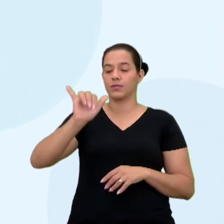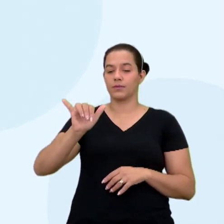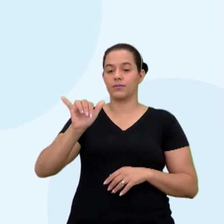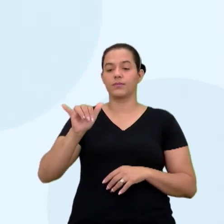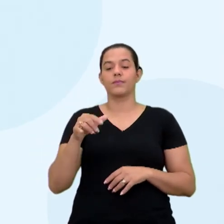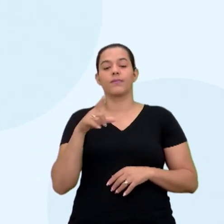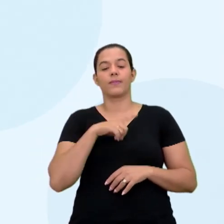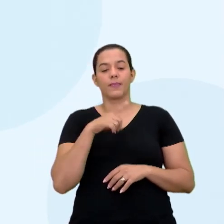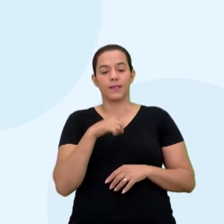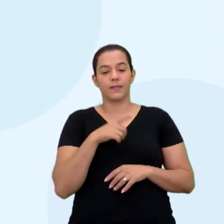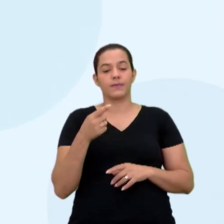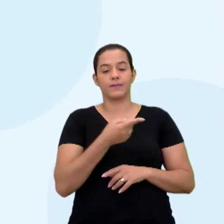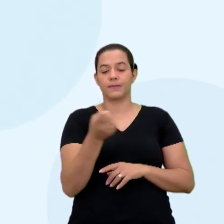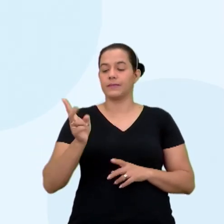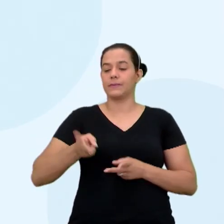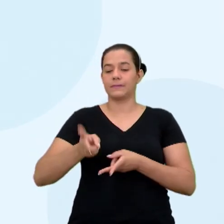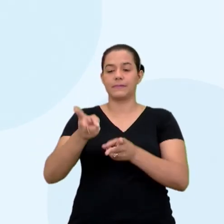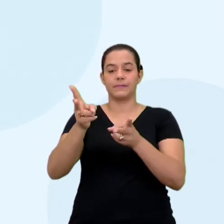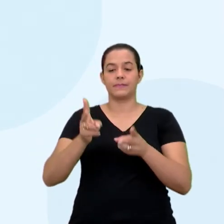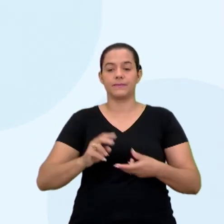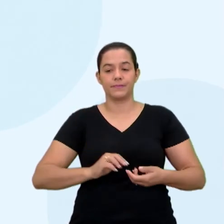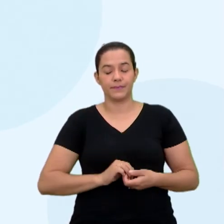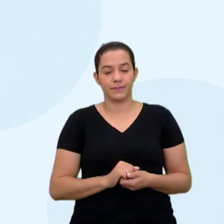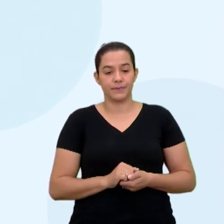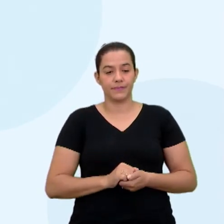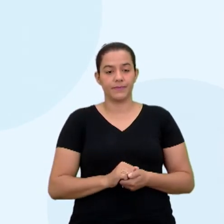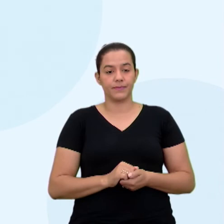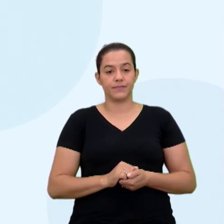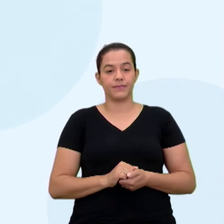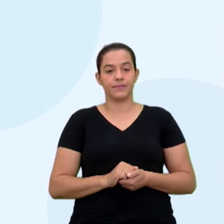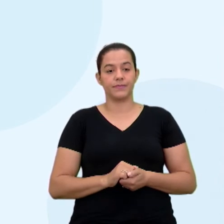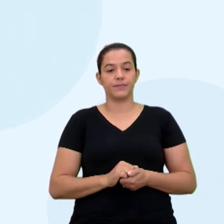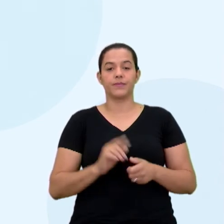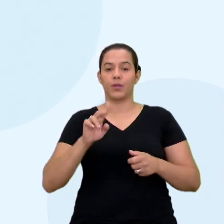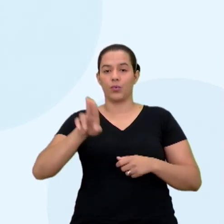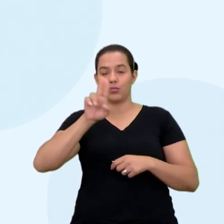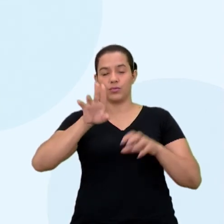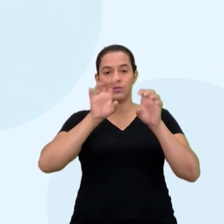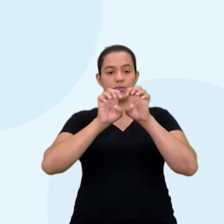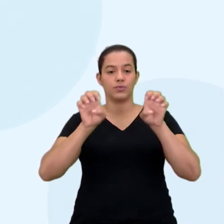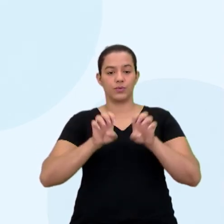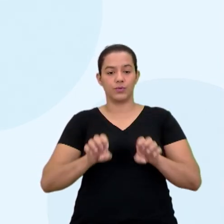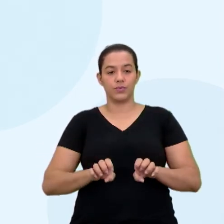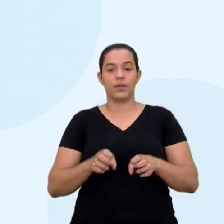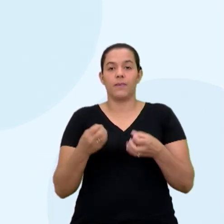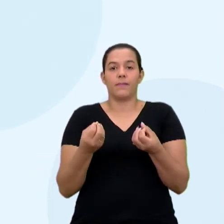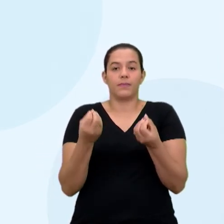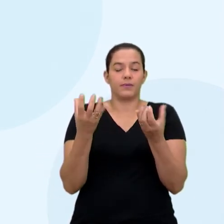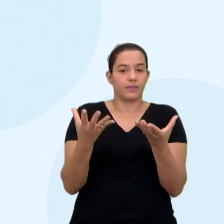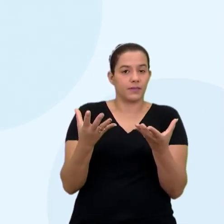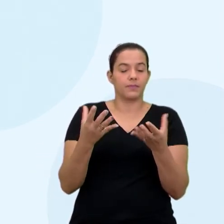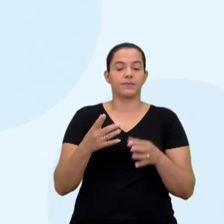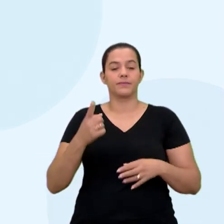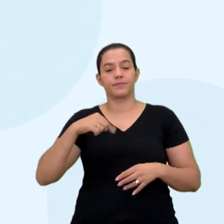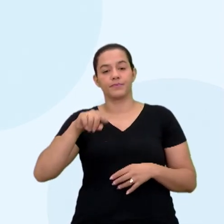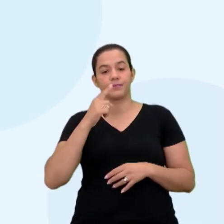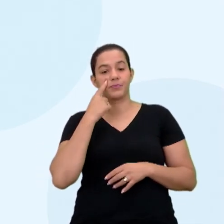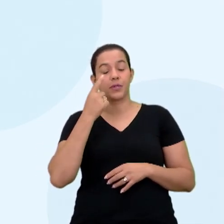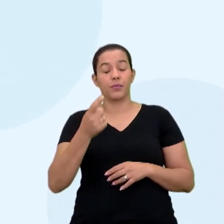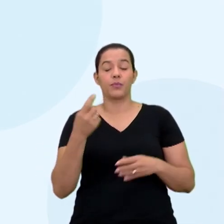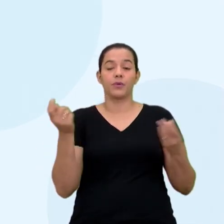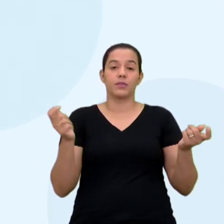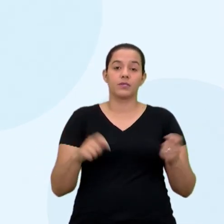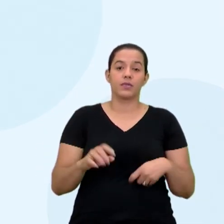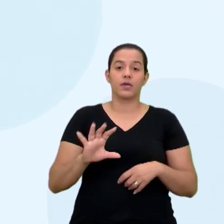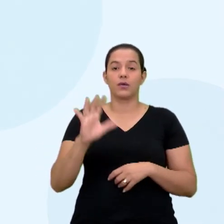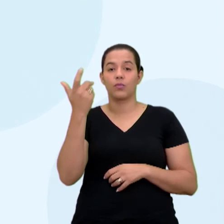condicionado a ele sempre. Tudo bem? Então é essa estrutura. Bom, para que serve? O modelo de regressão linear prevê comportamentos